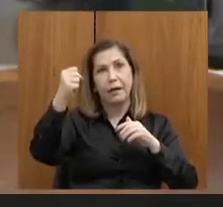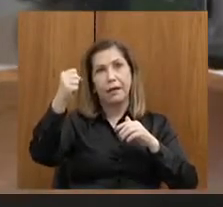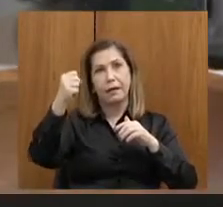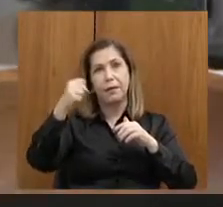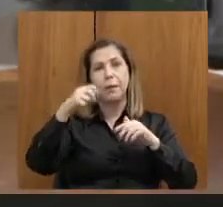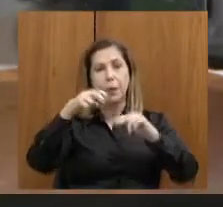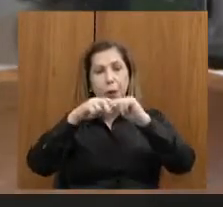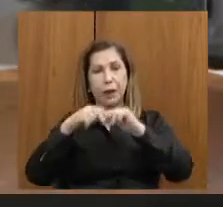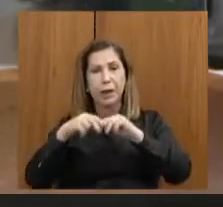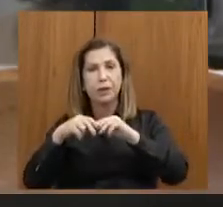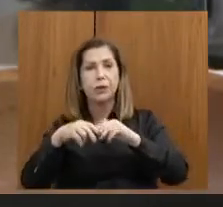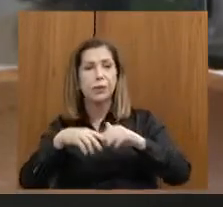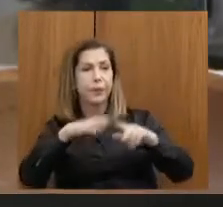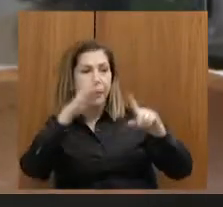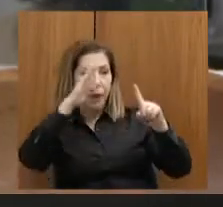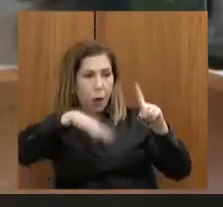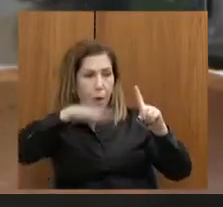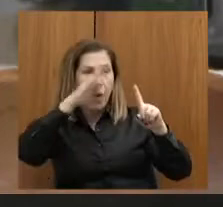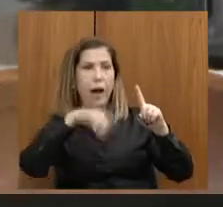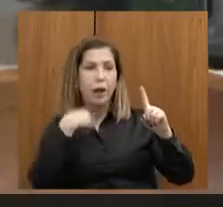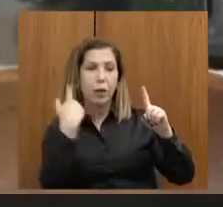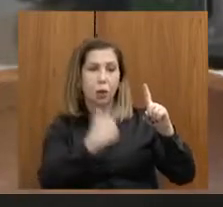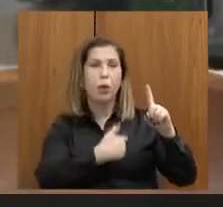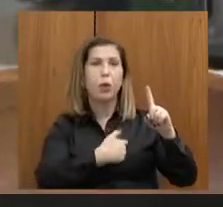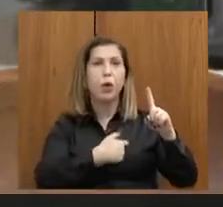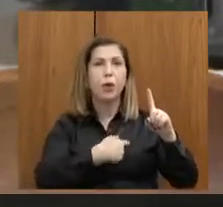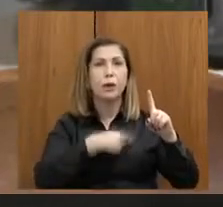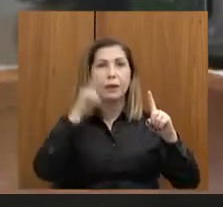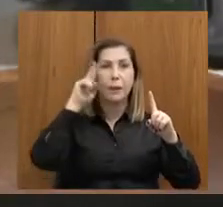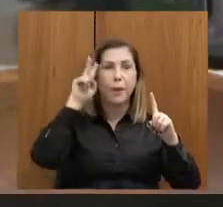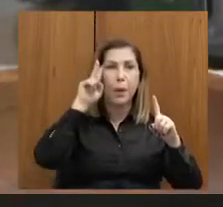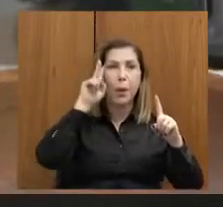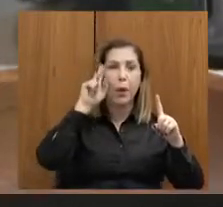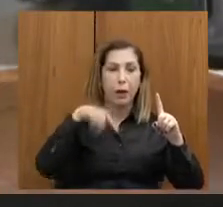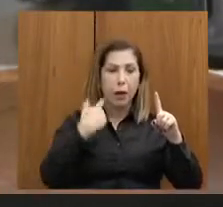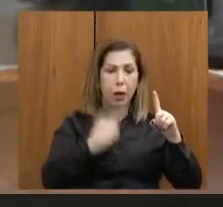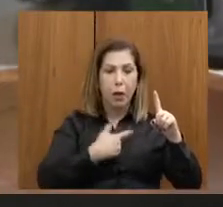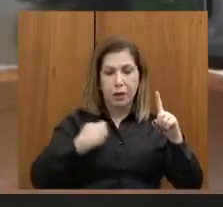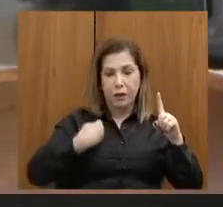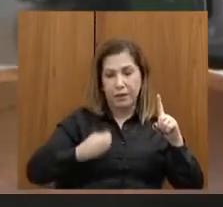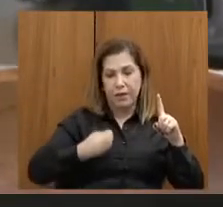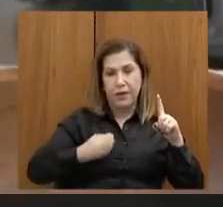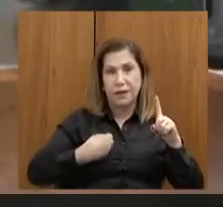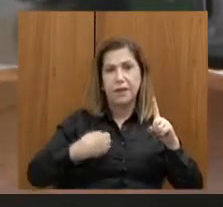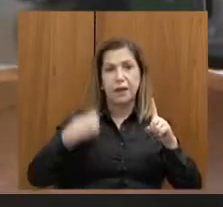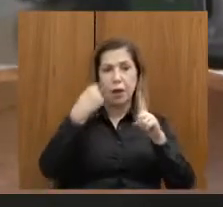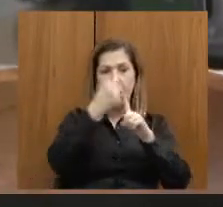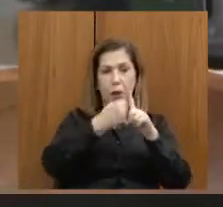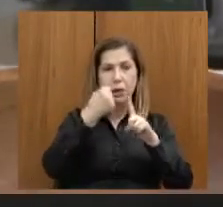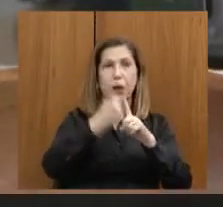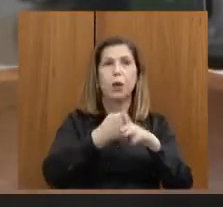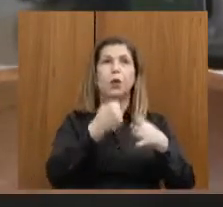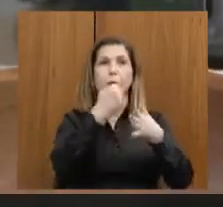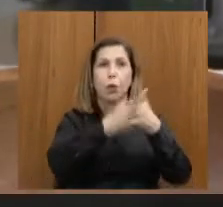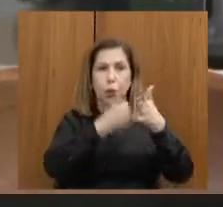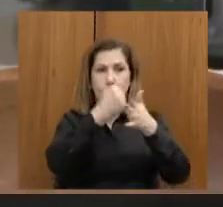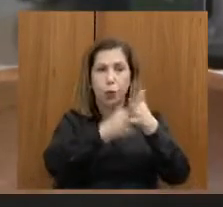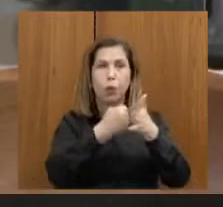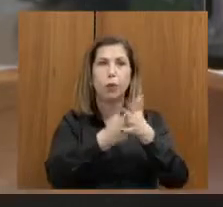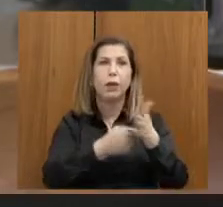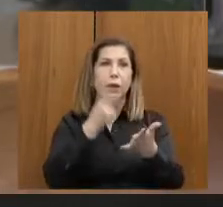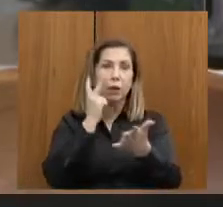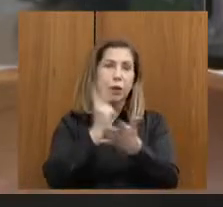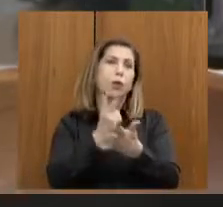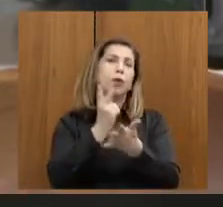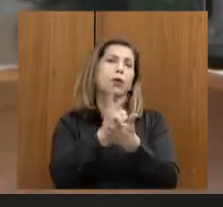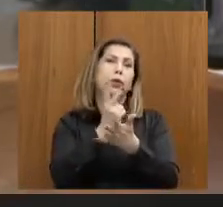a nossa memória e fazer dela a nossa sobrevivência nossa existência Nossa resistência para a gente poder continuar insistindo